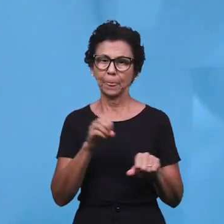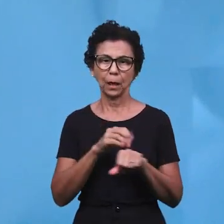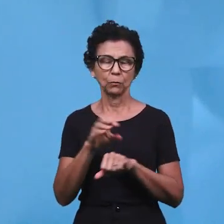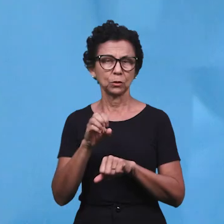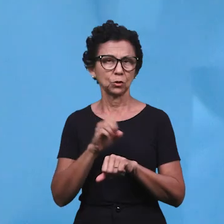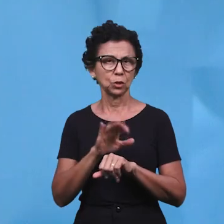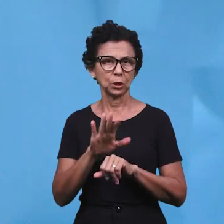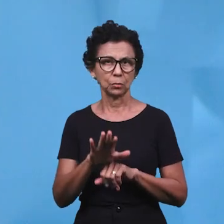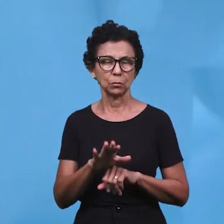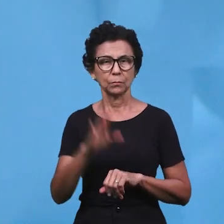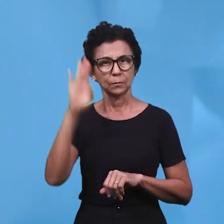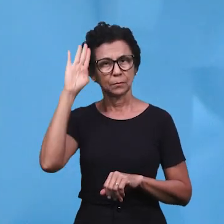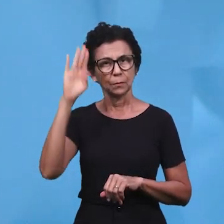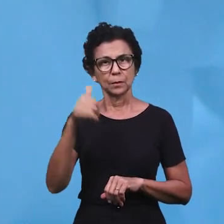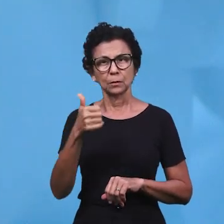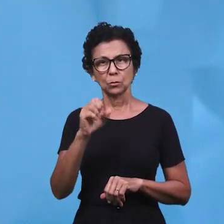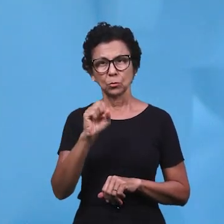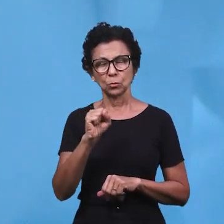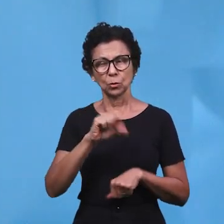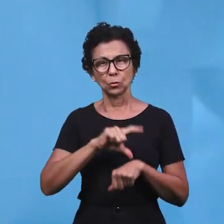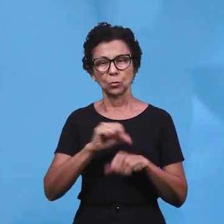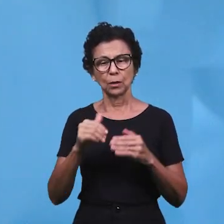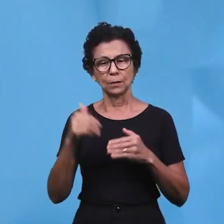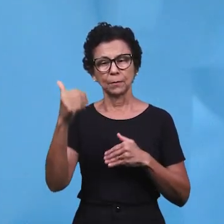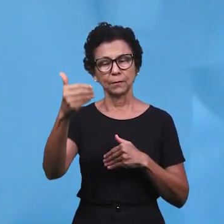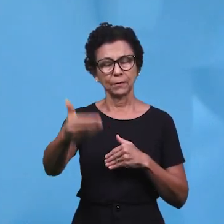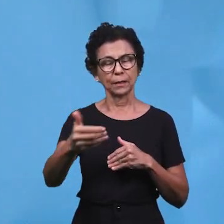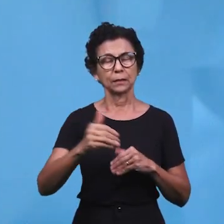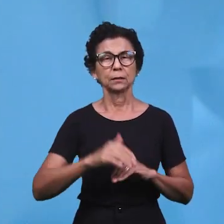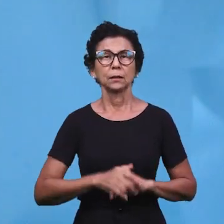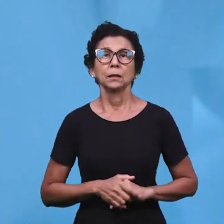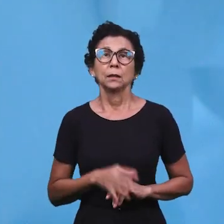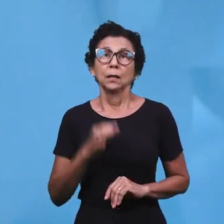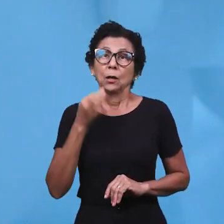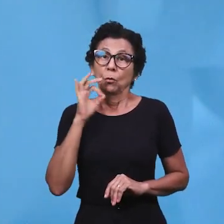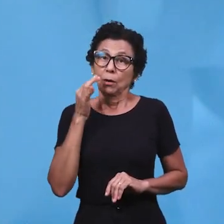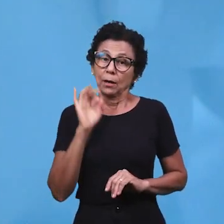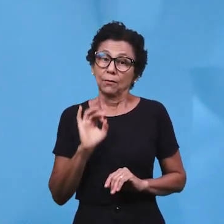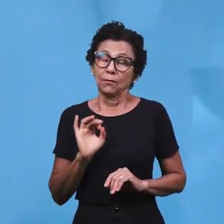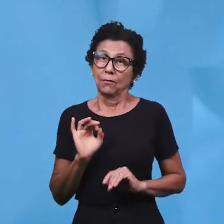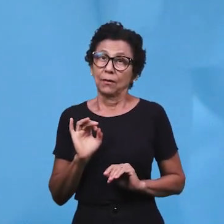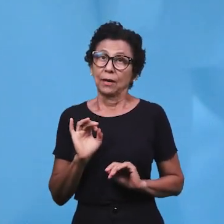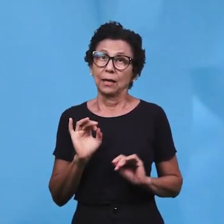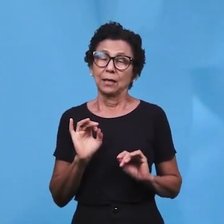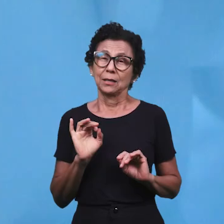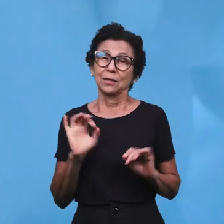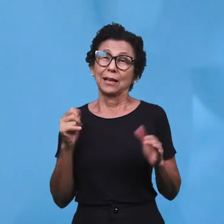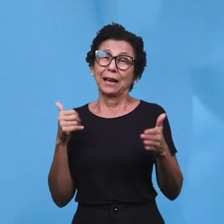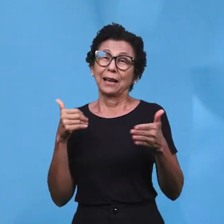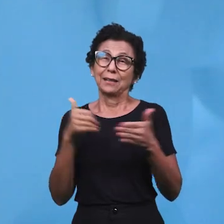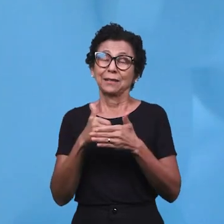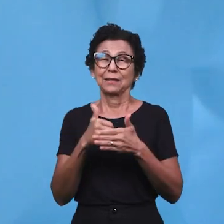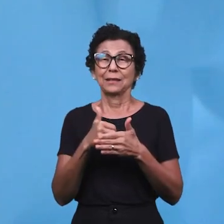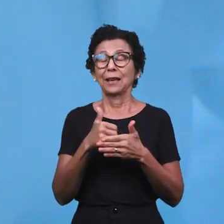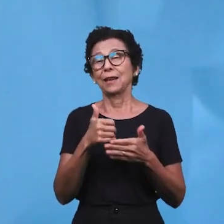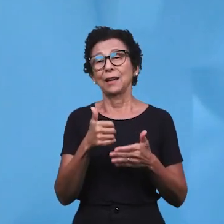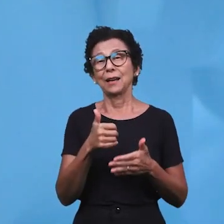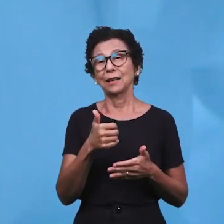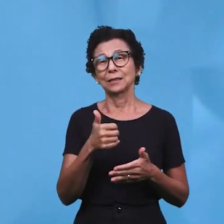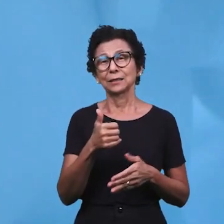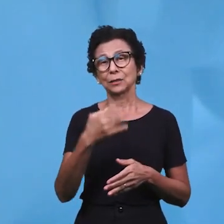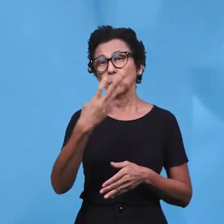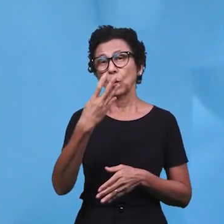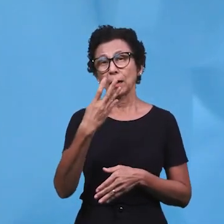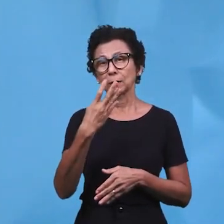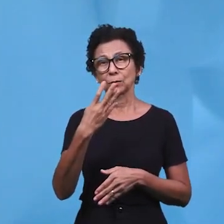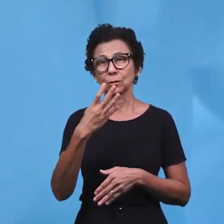após as 18 horas, principalmente. Idealmente, o café, se possível, deve ser tomado até as 16 horas, né?